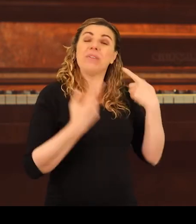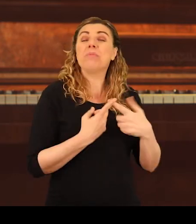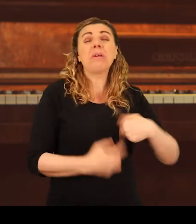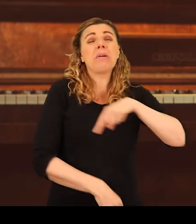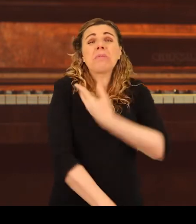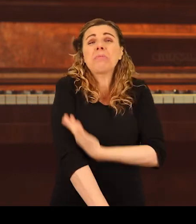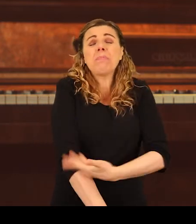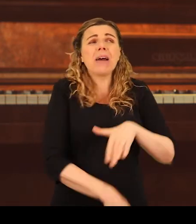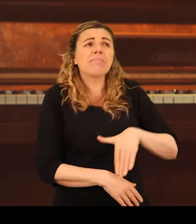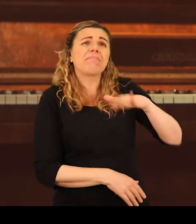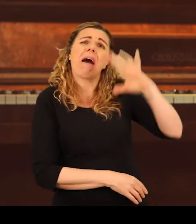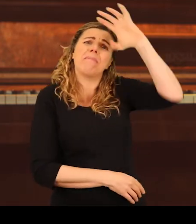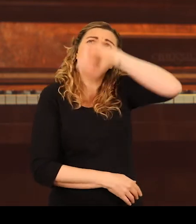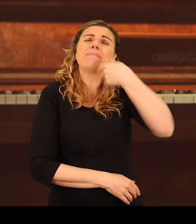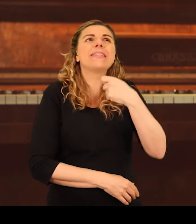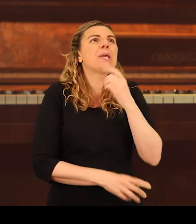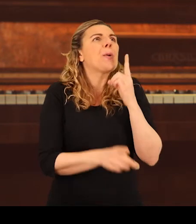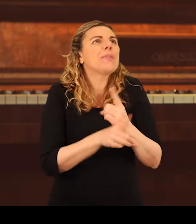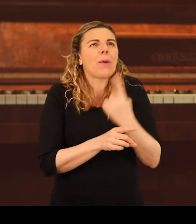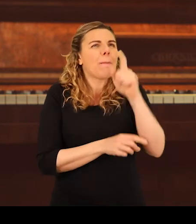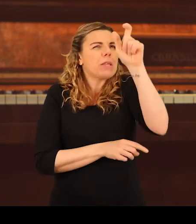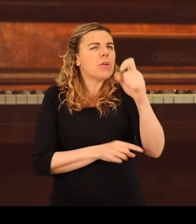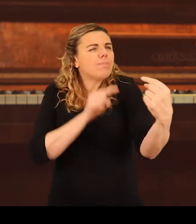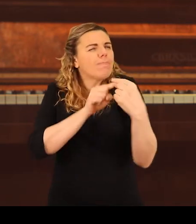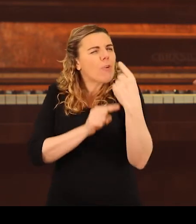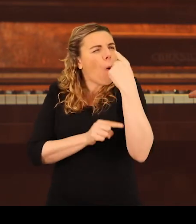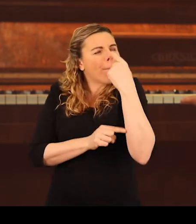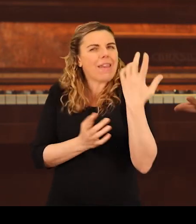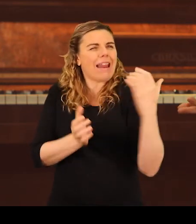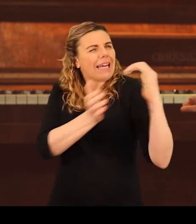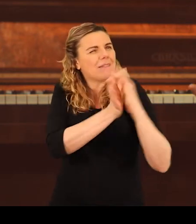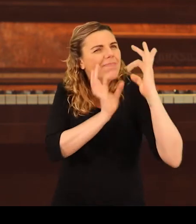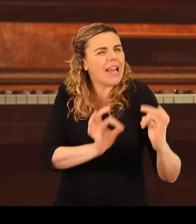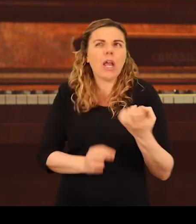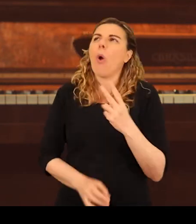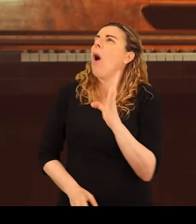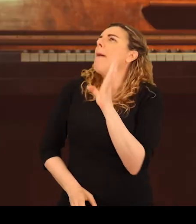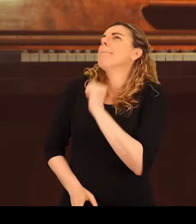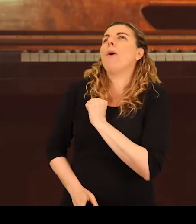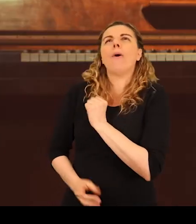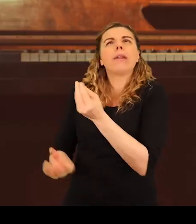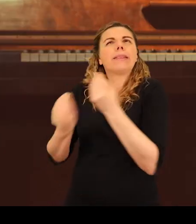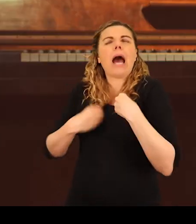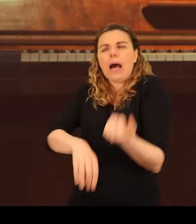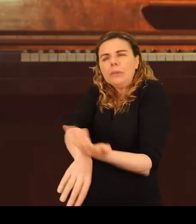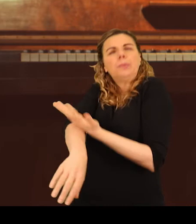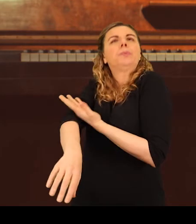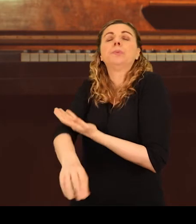cresce falando, nossa, preciso... A gente aprende que a gente precisa encontrar metade da nossa laranja. Ou então que o amor